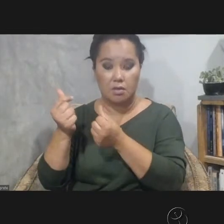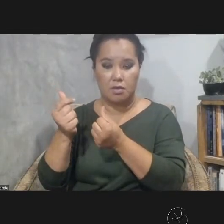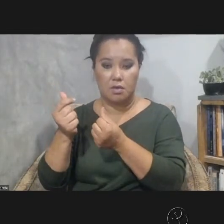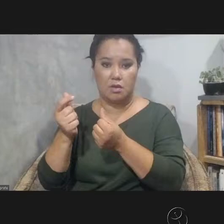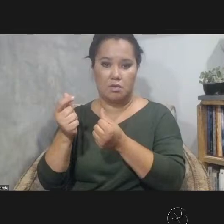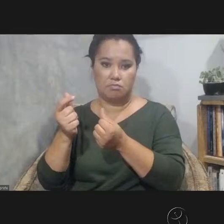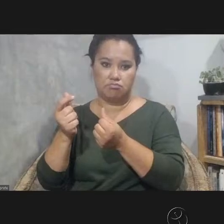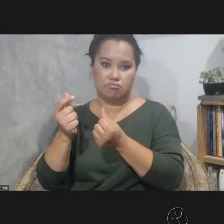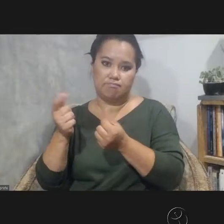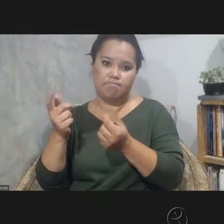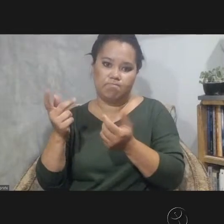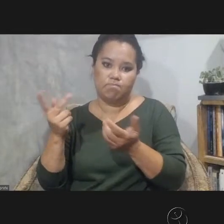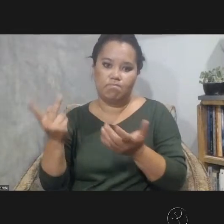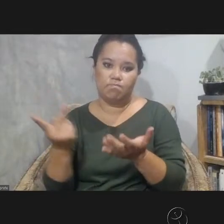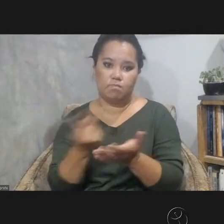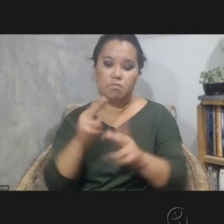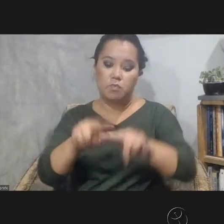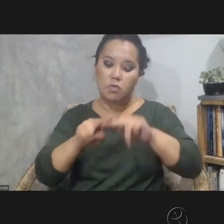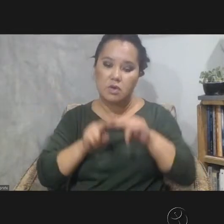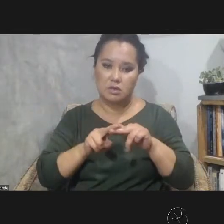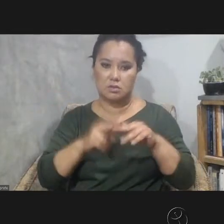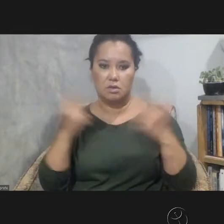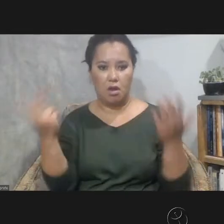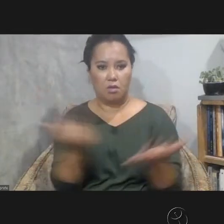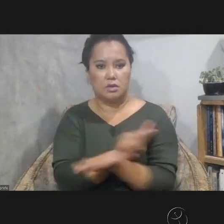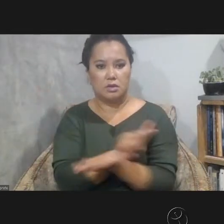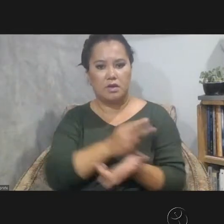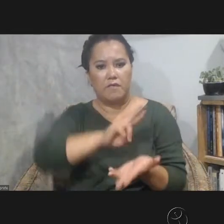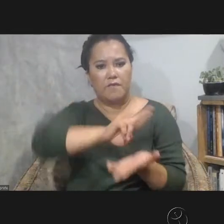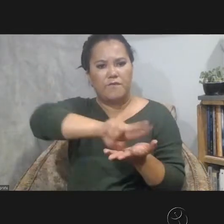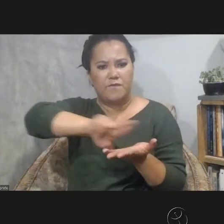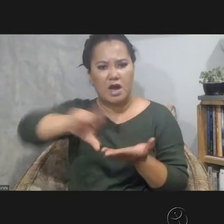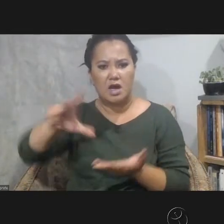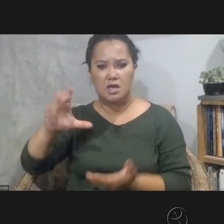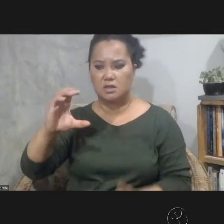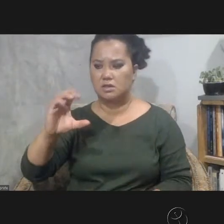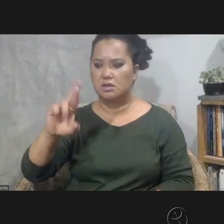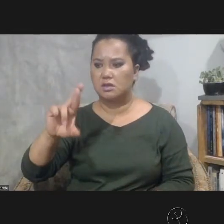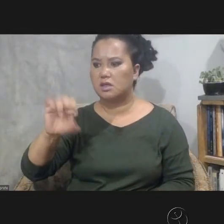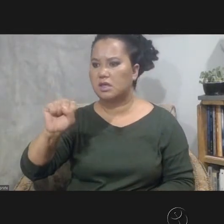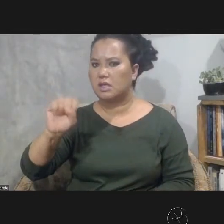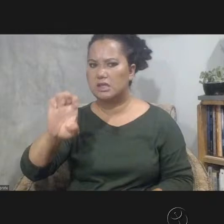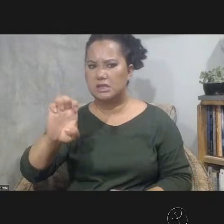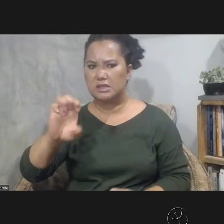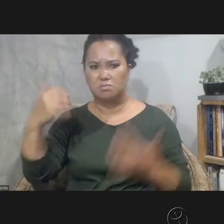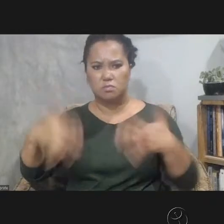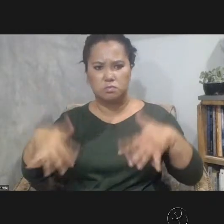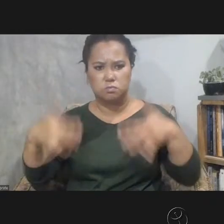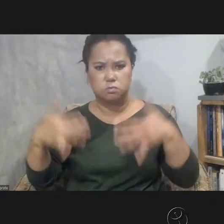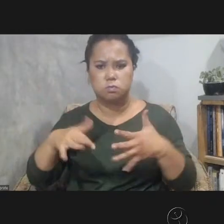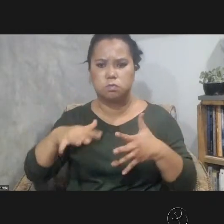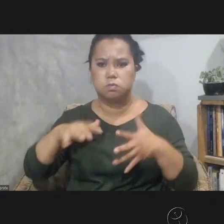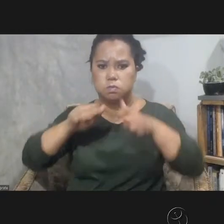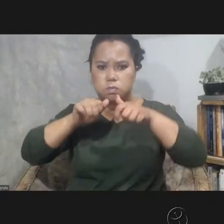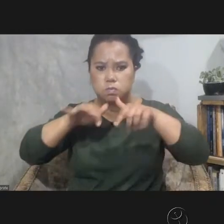por causa das práticas predatórias autorizadas pela desregulamentação, seguido